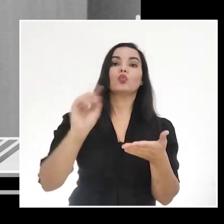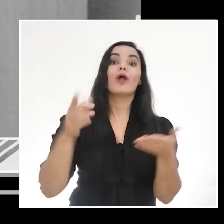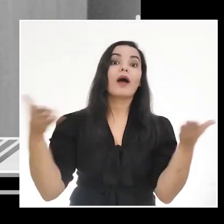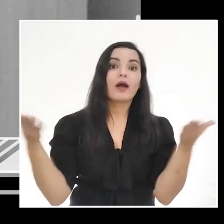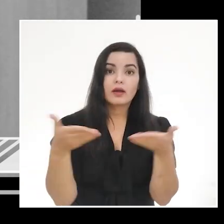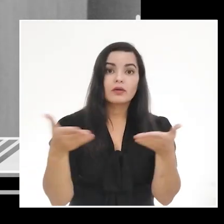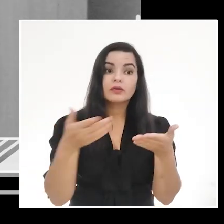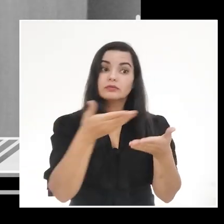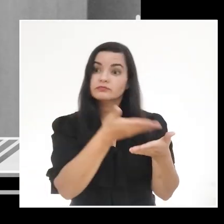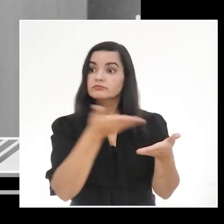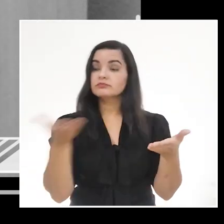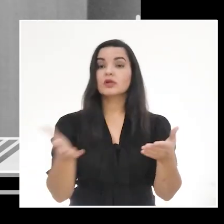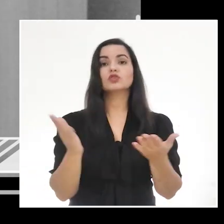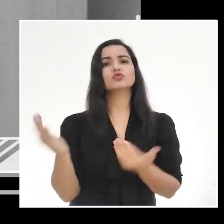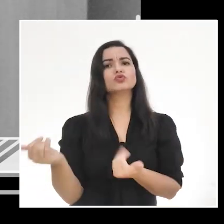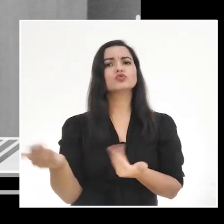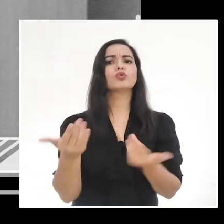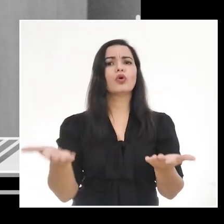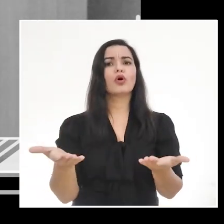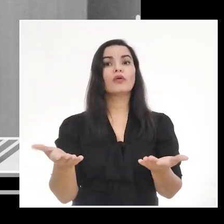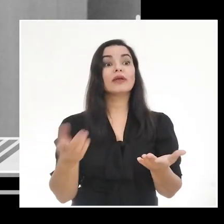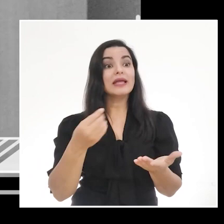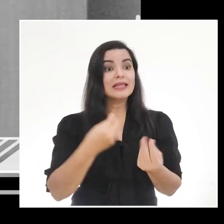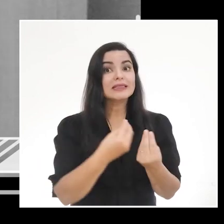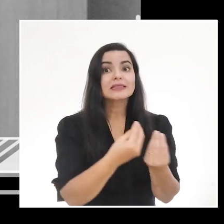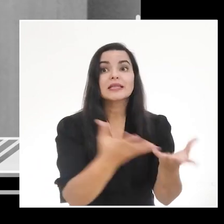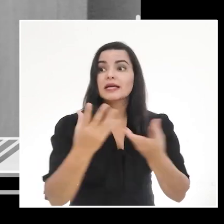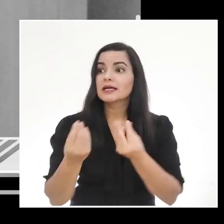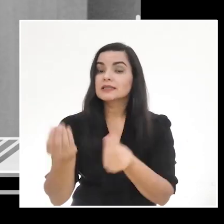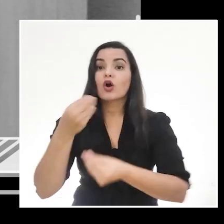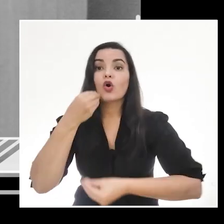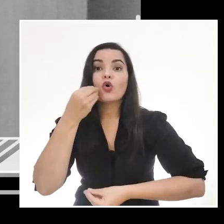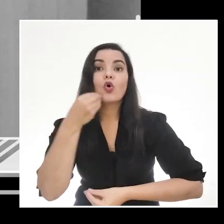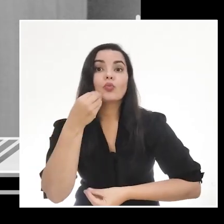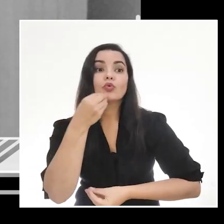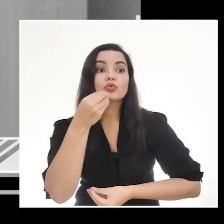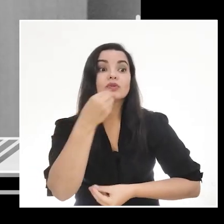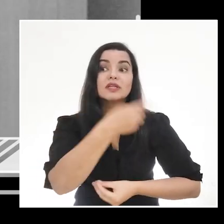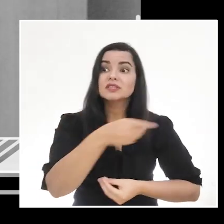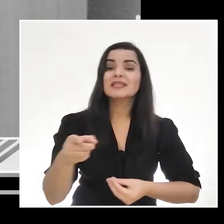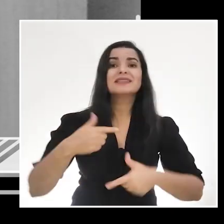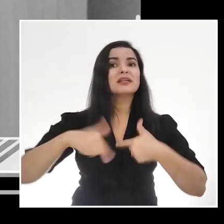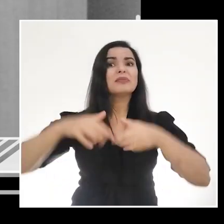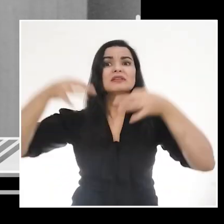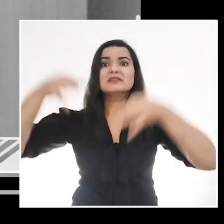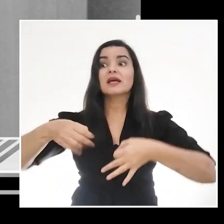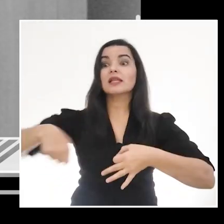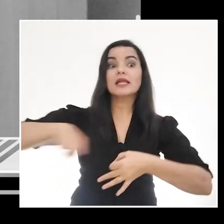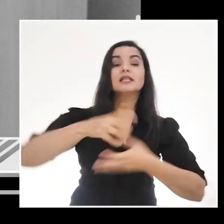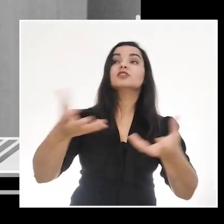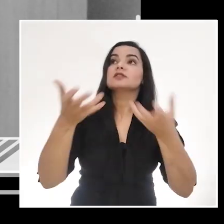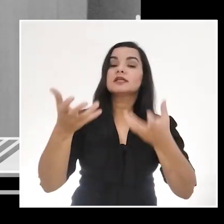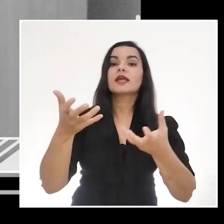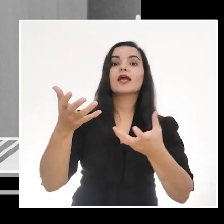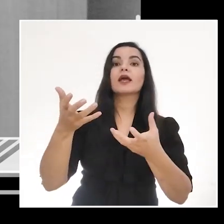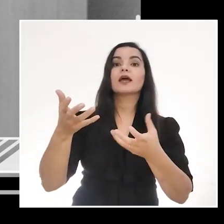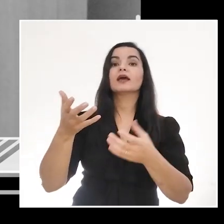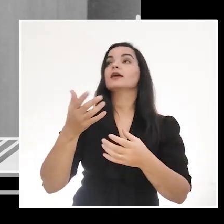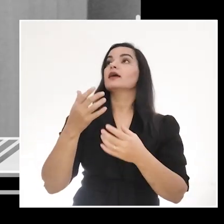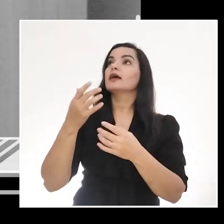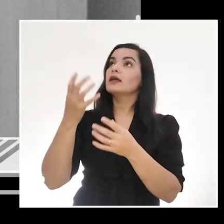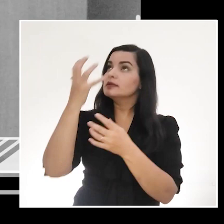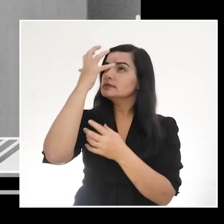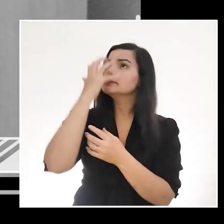hoje, não é nem a igreja de amanhã, é a igreja de hoje, é a igreja de agora, né? Esses meninos são, olha, dando chance para eles fazem um